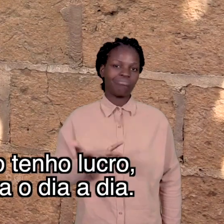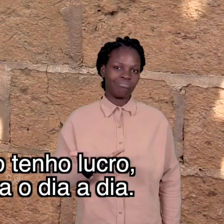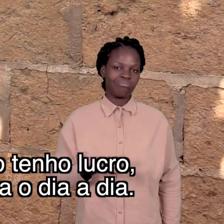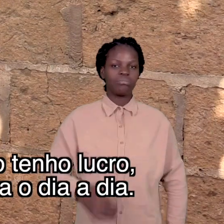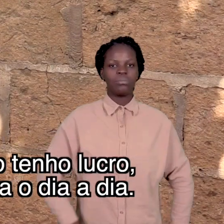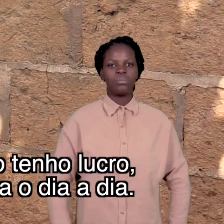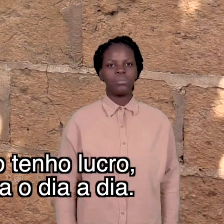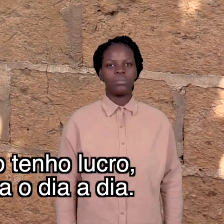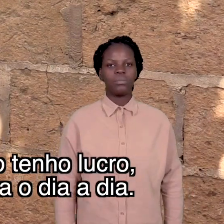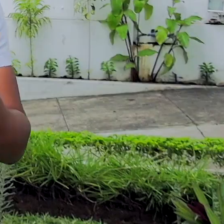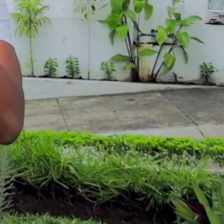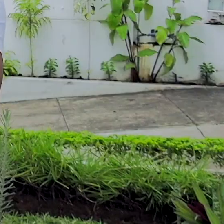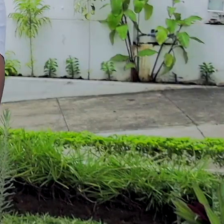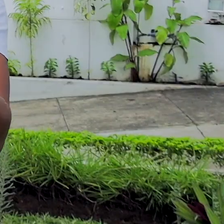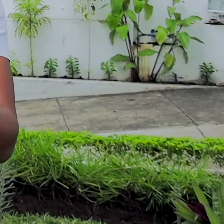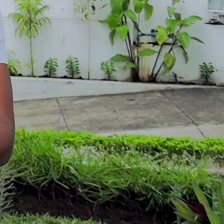não tem nenhum lucro.